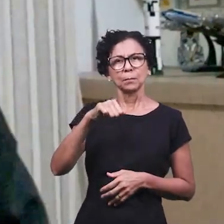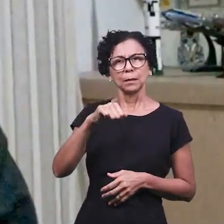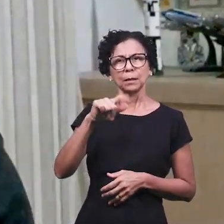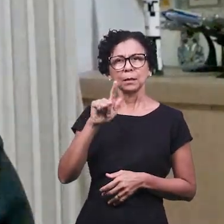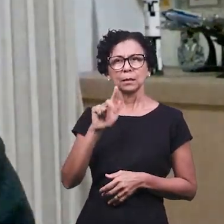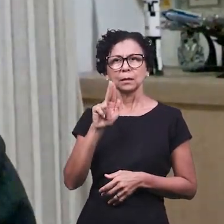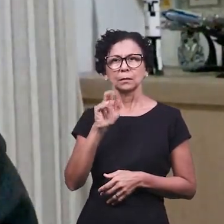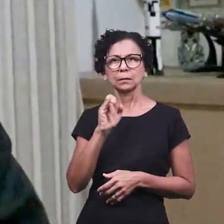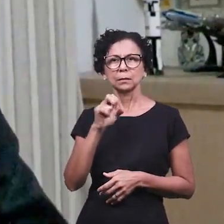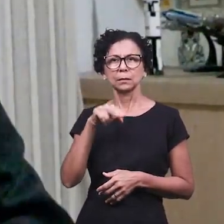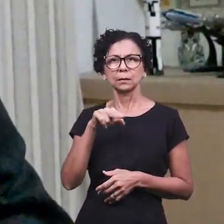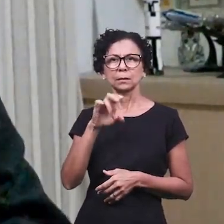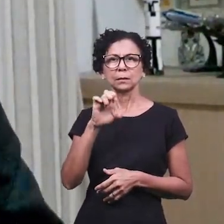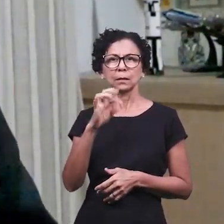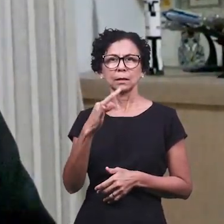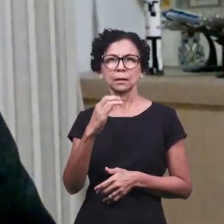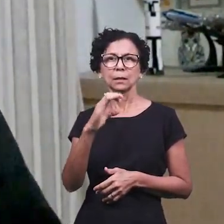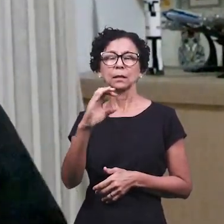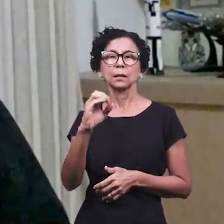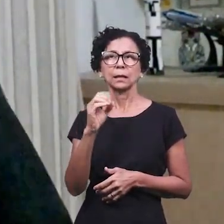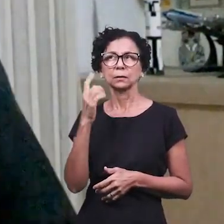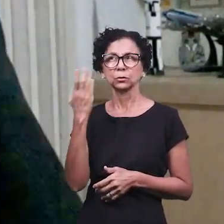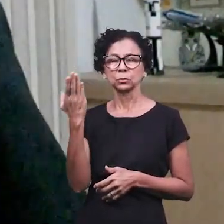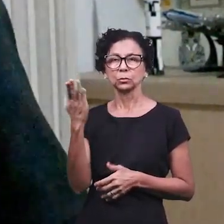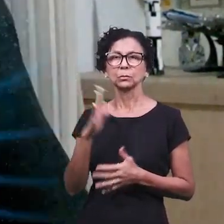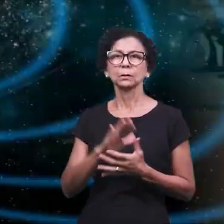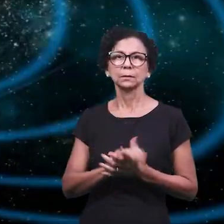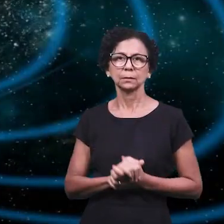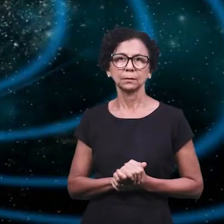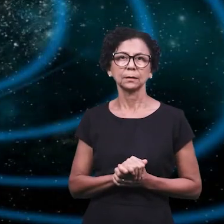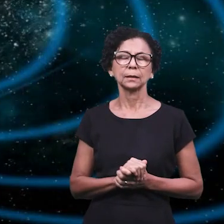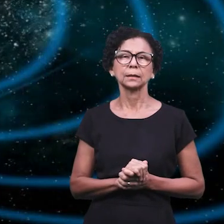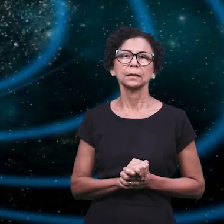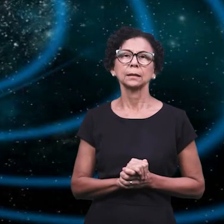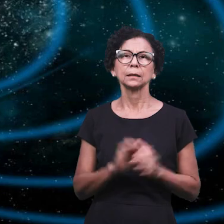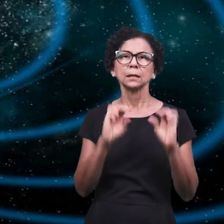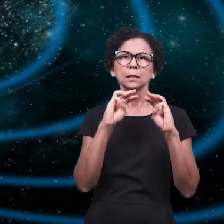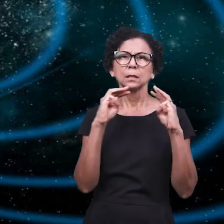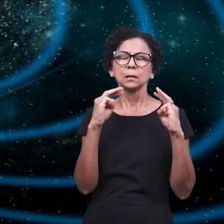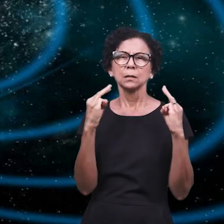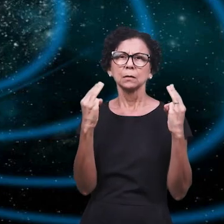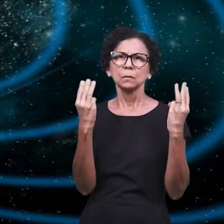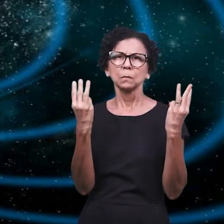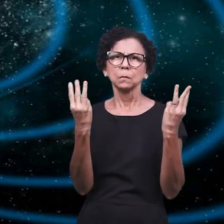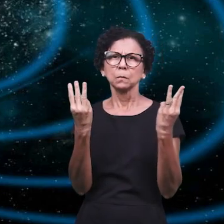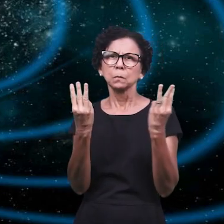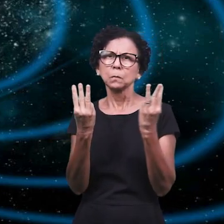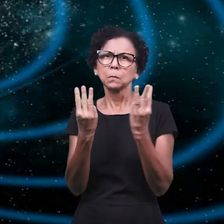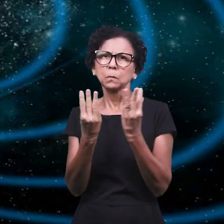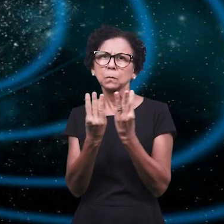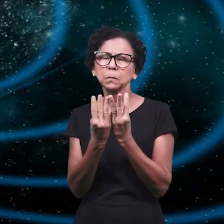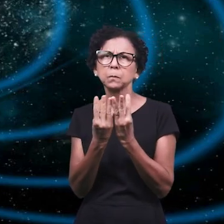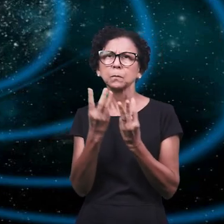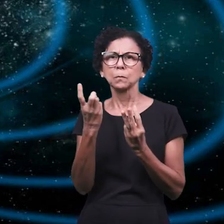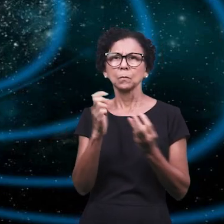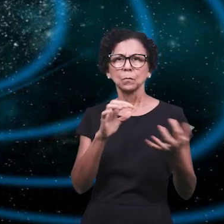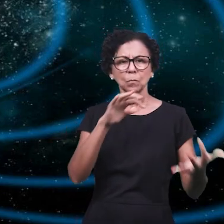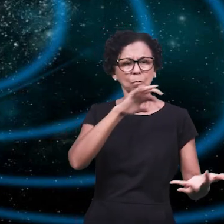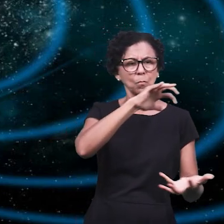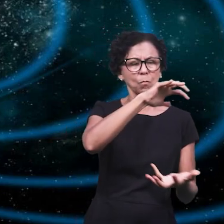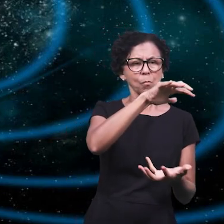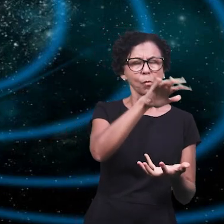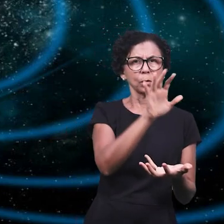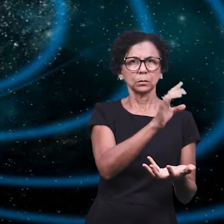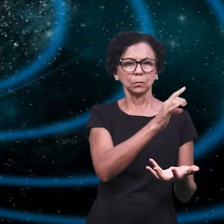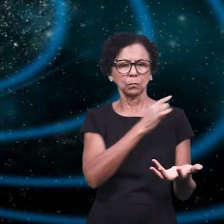nos protege, formando um campo magnético. Temos também aqui uma figura que mostra isso aí, a Terra e